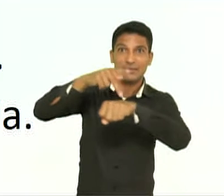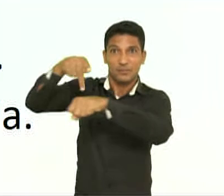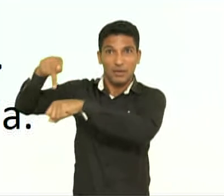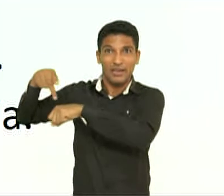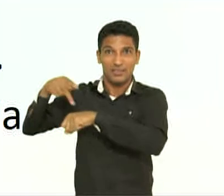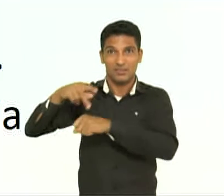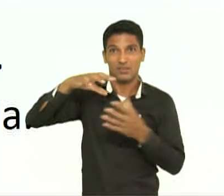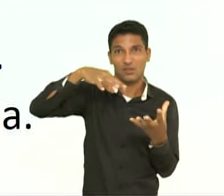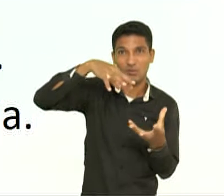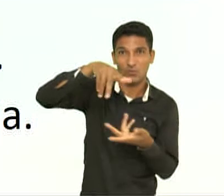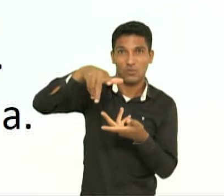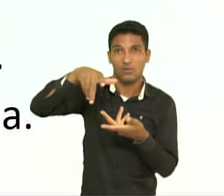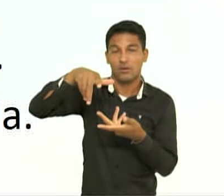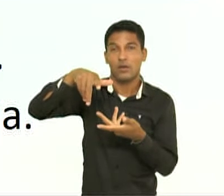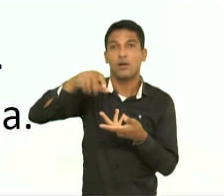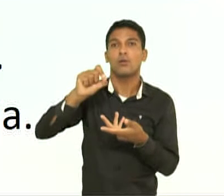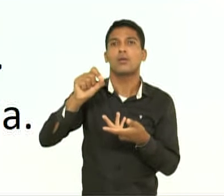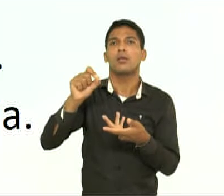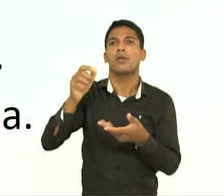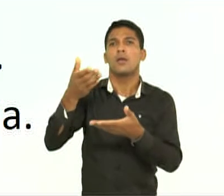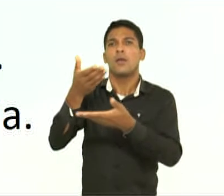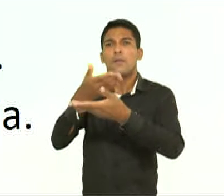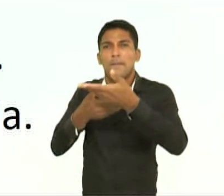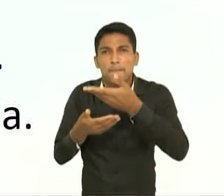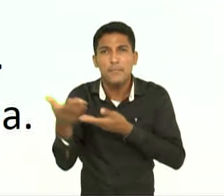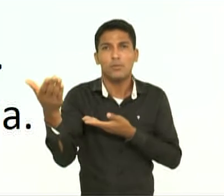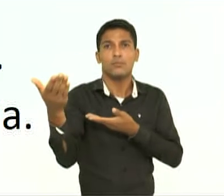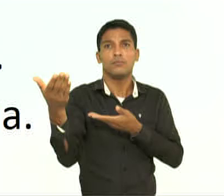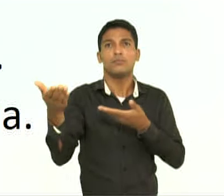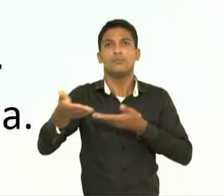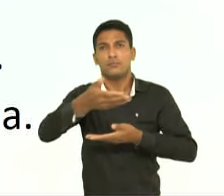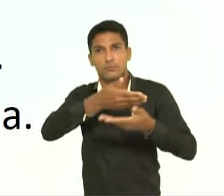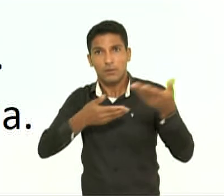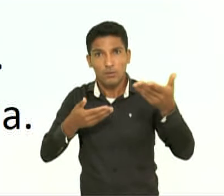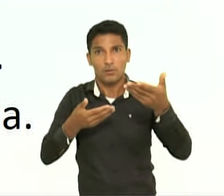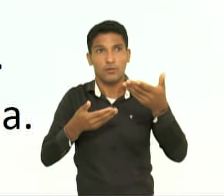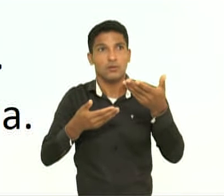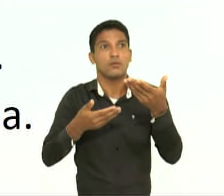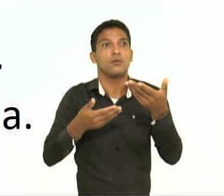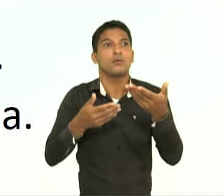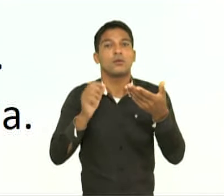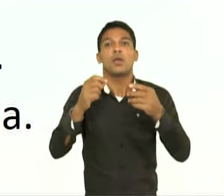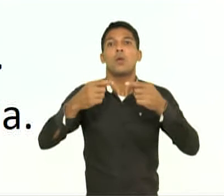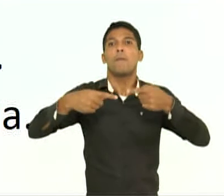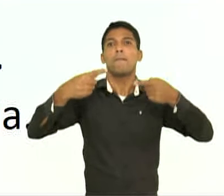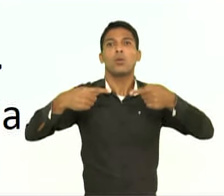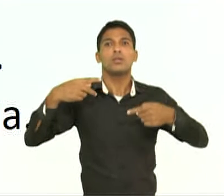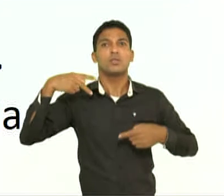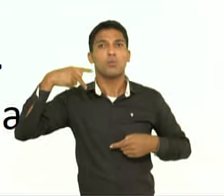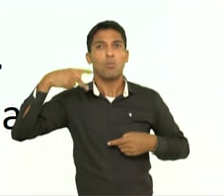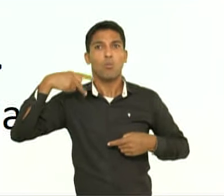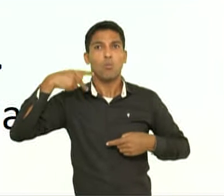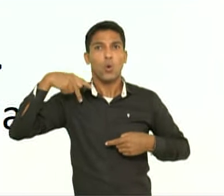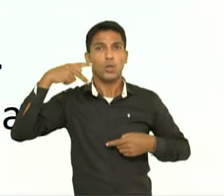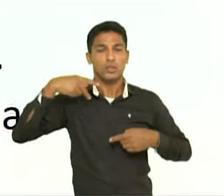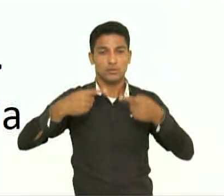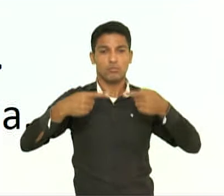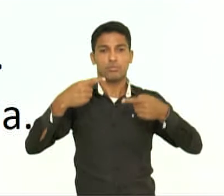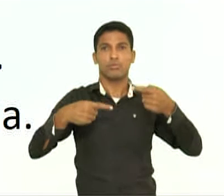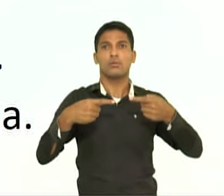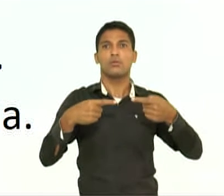os problemas econômicos dos seus membros. E é algo muito comum, essas políticas multilaterais,